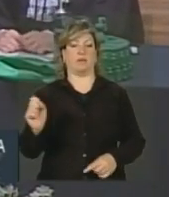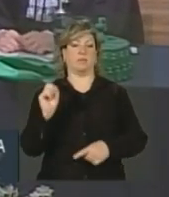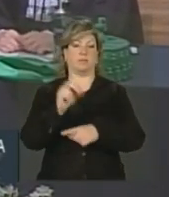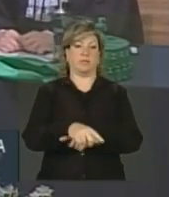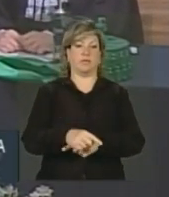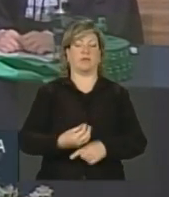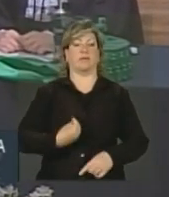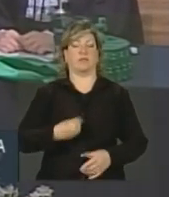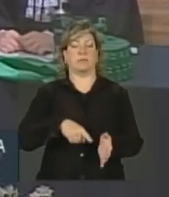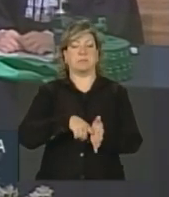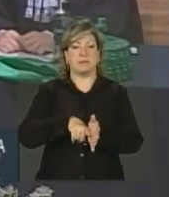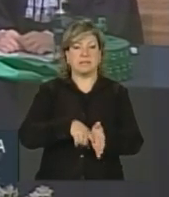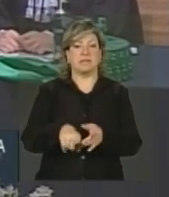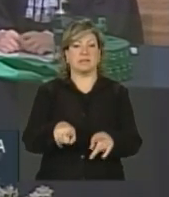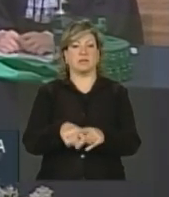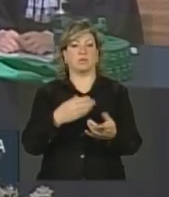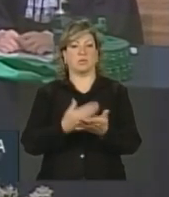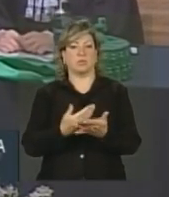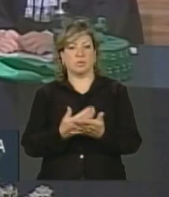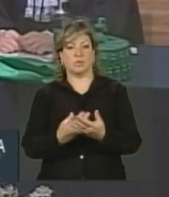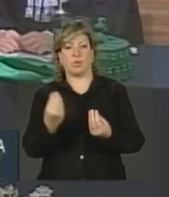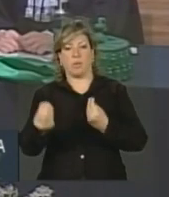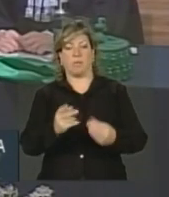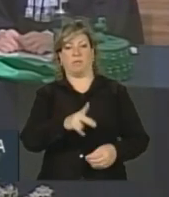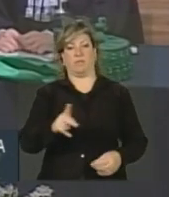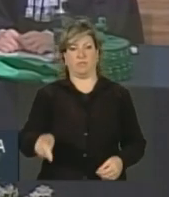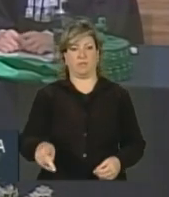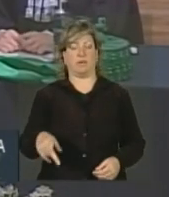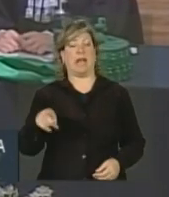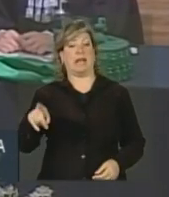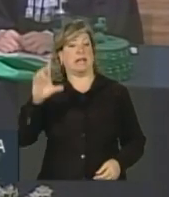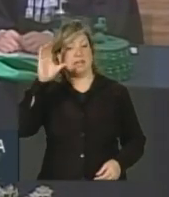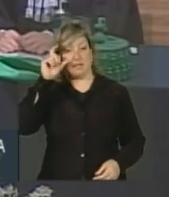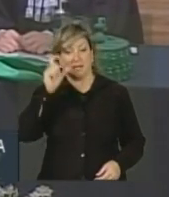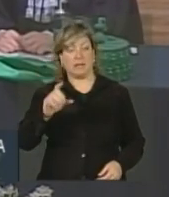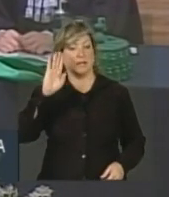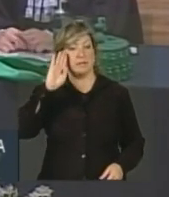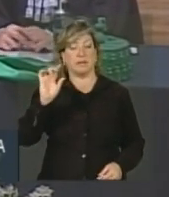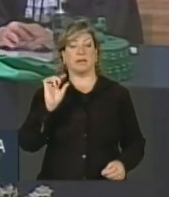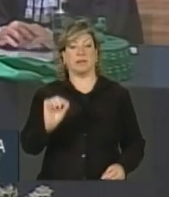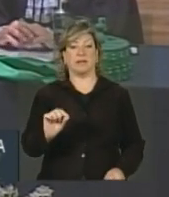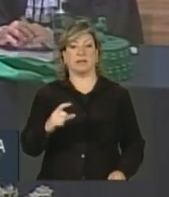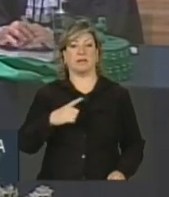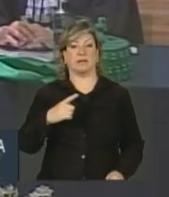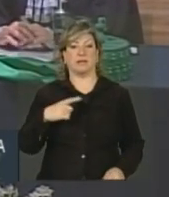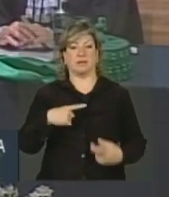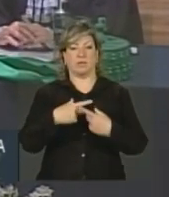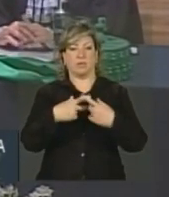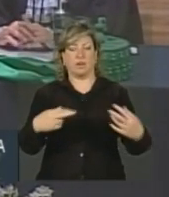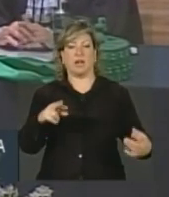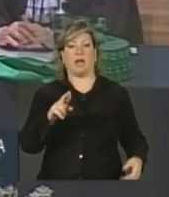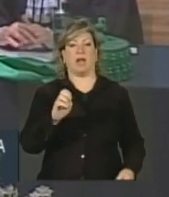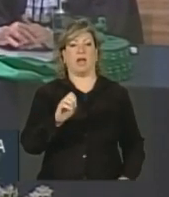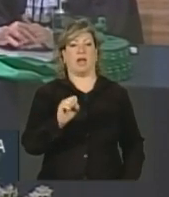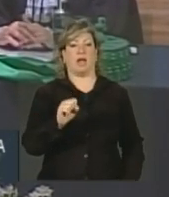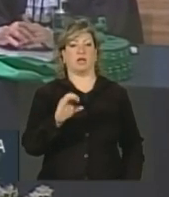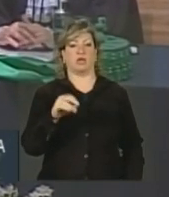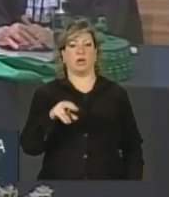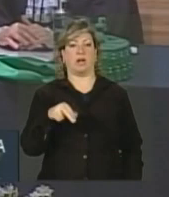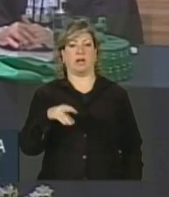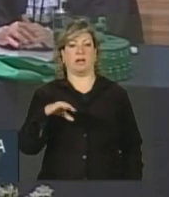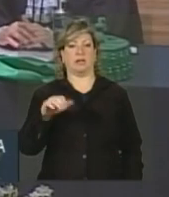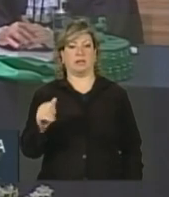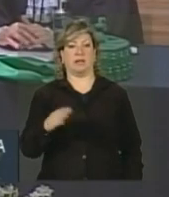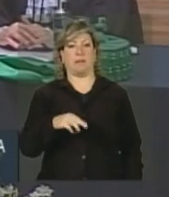acadêmica. O seu interesse maior voltou-se para a espectroscopia por ressonância magnética, e ao retornar